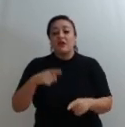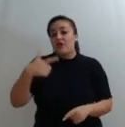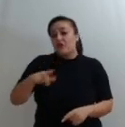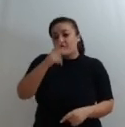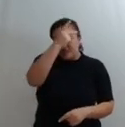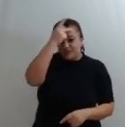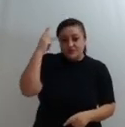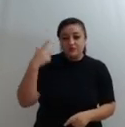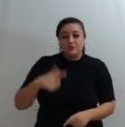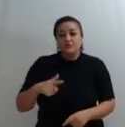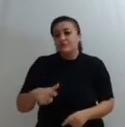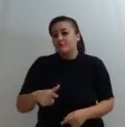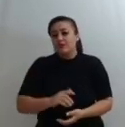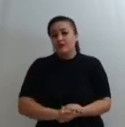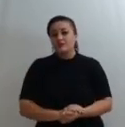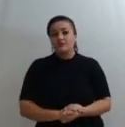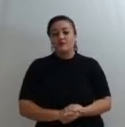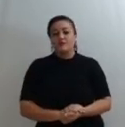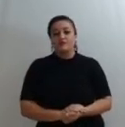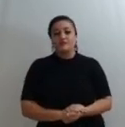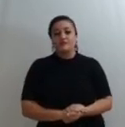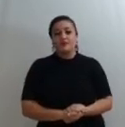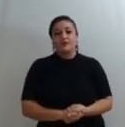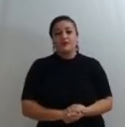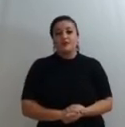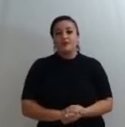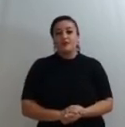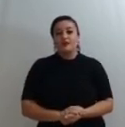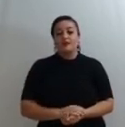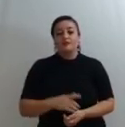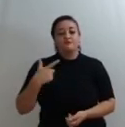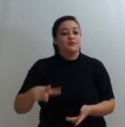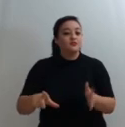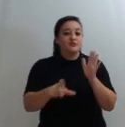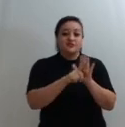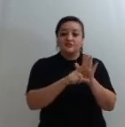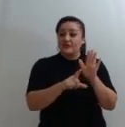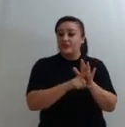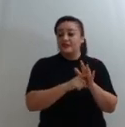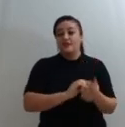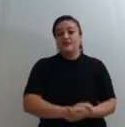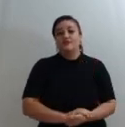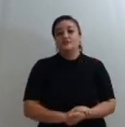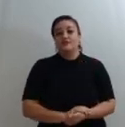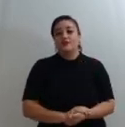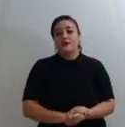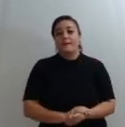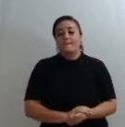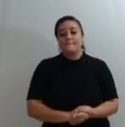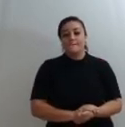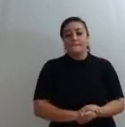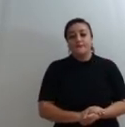lastro jurídico, sem nenhum lastro administrativo legal.